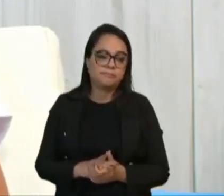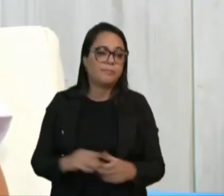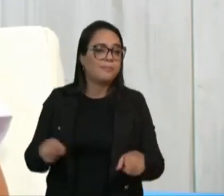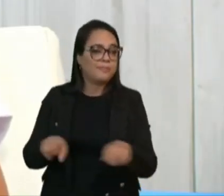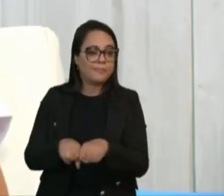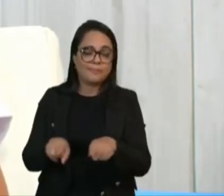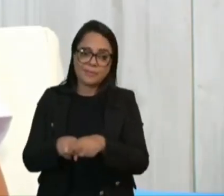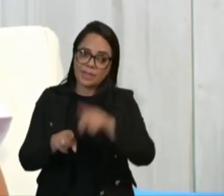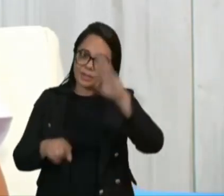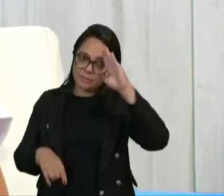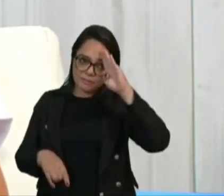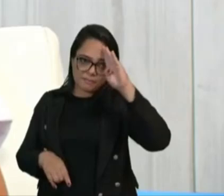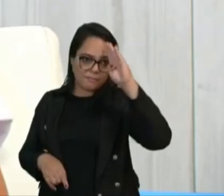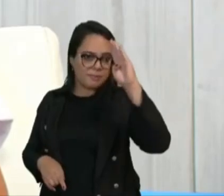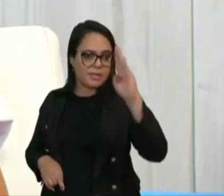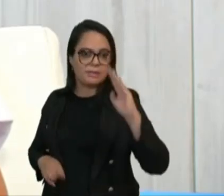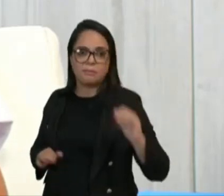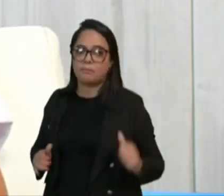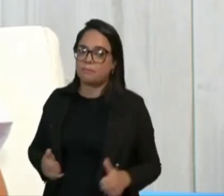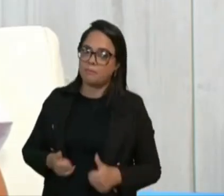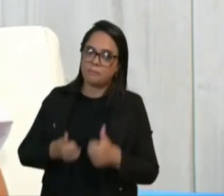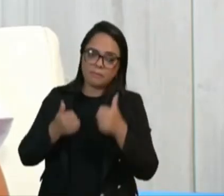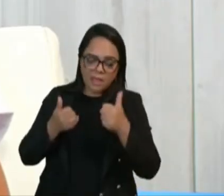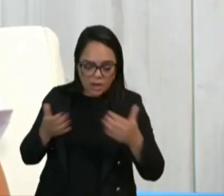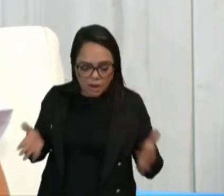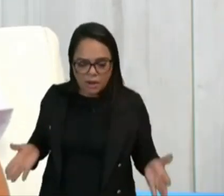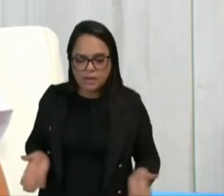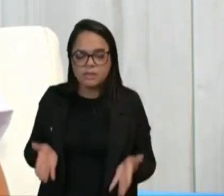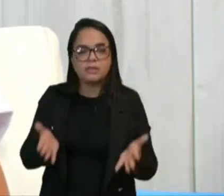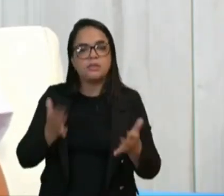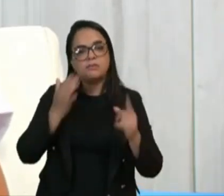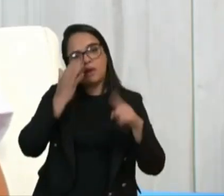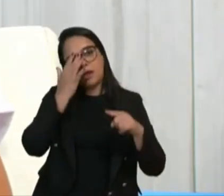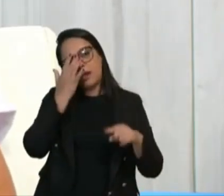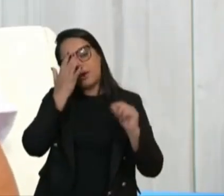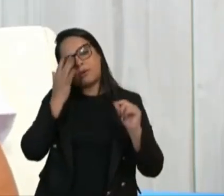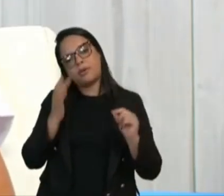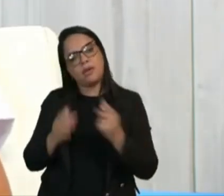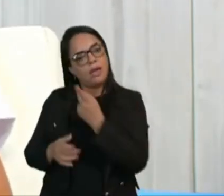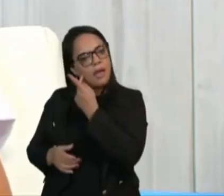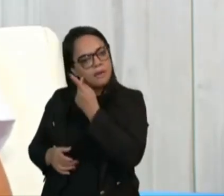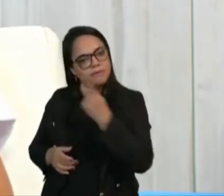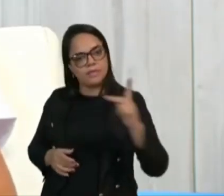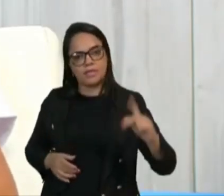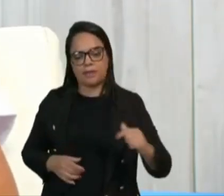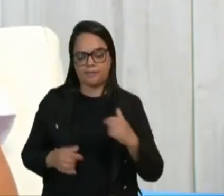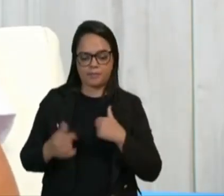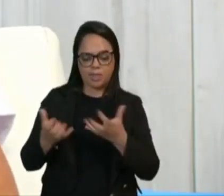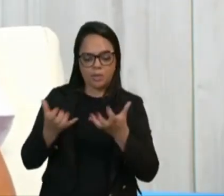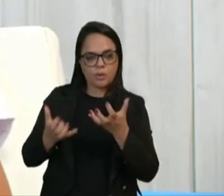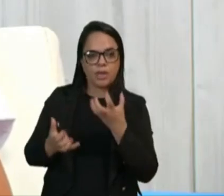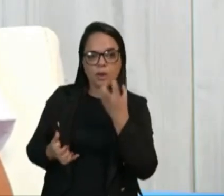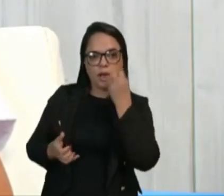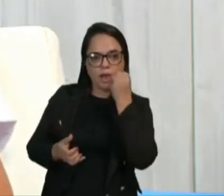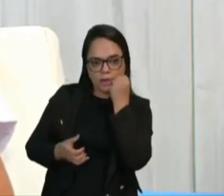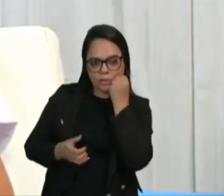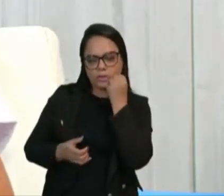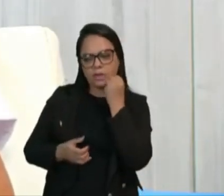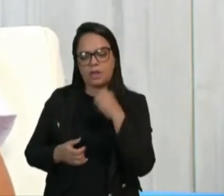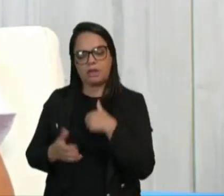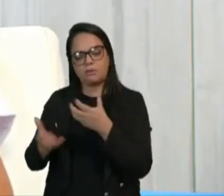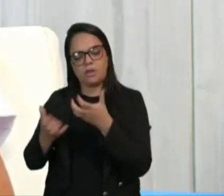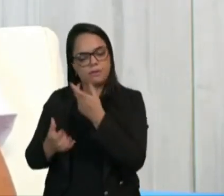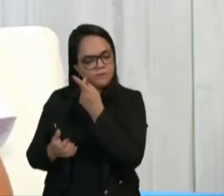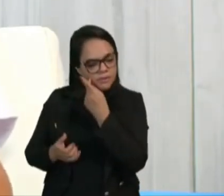sobretudo, a melhor forma de se incentivar é a pessoa visitar um abrigo. Eu quero adotar um bichinho, eu vou visitar um abrigo, eu vou